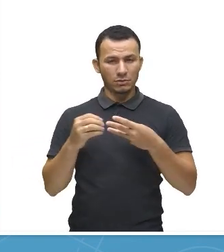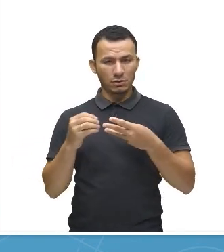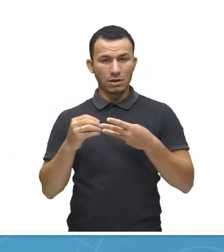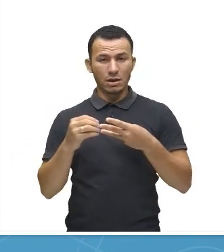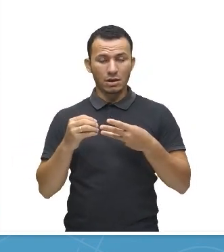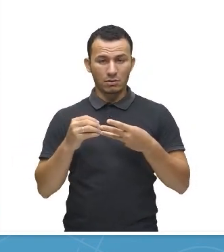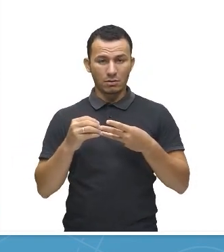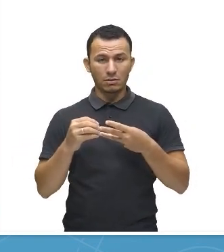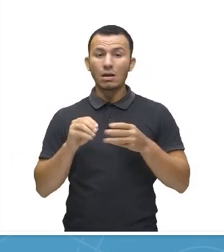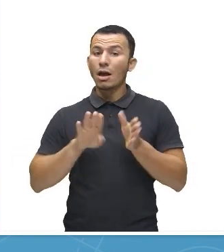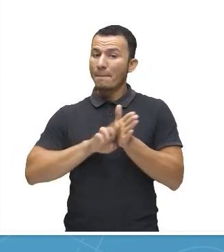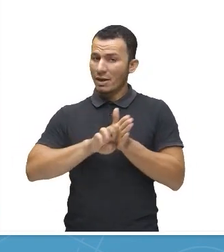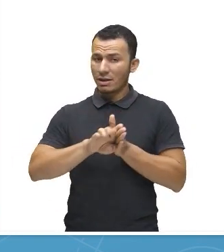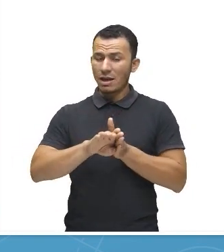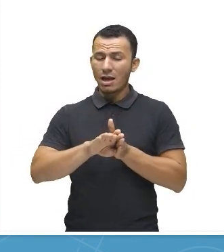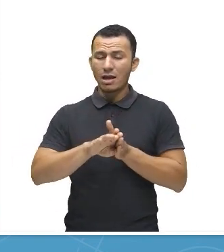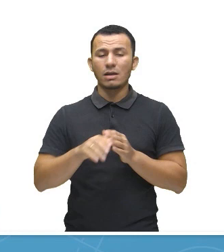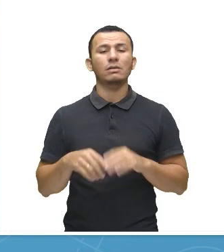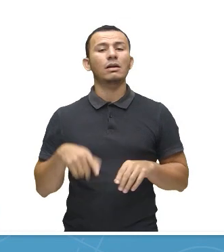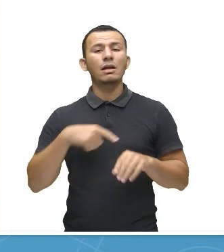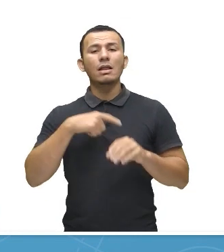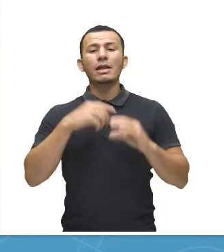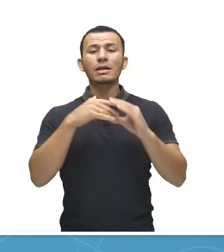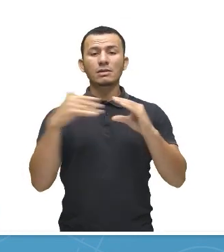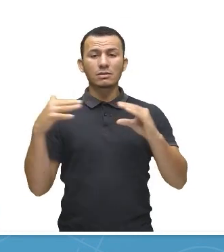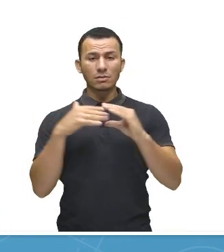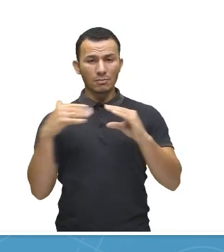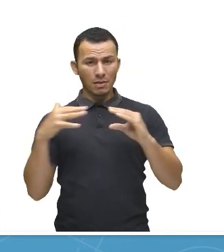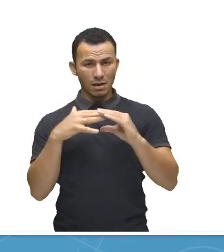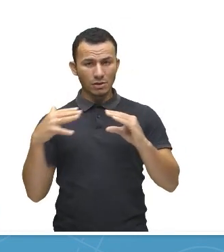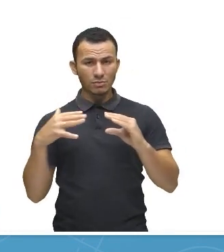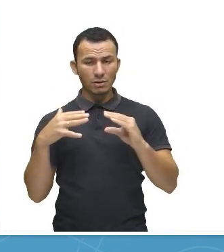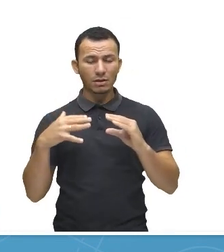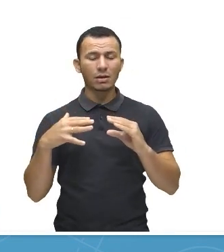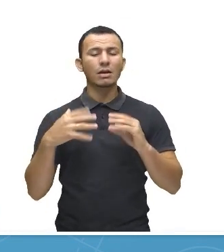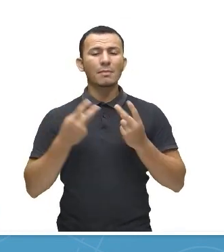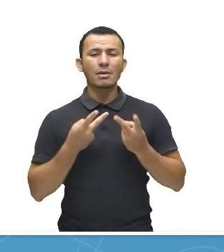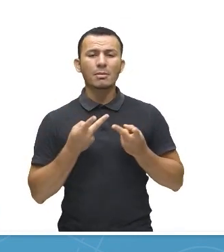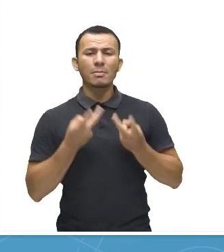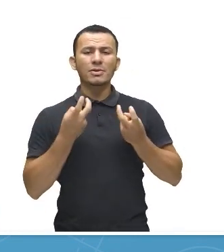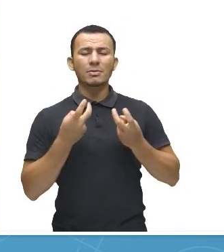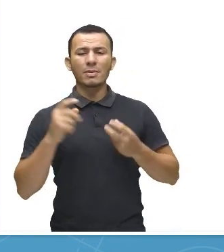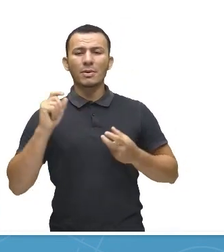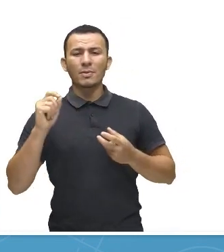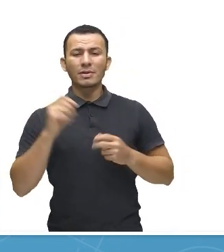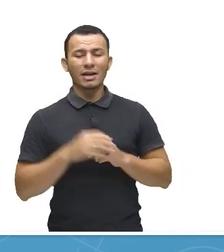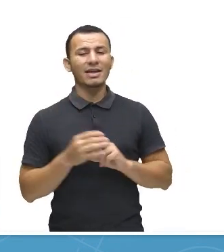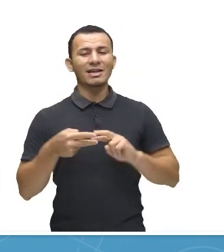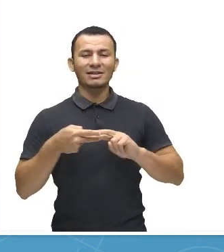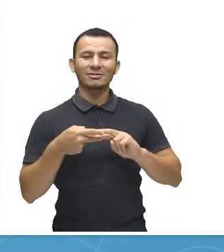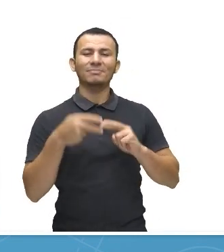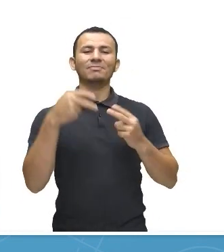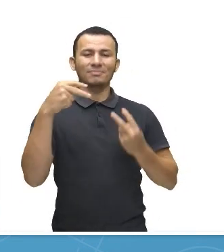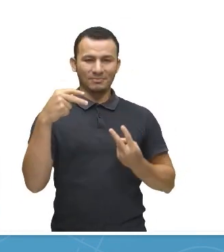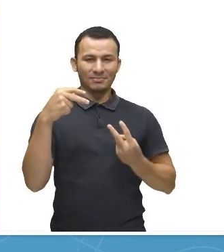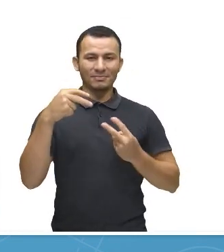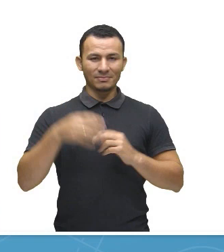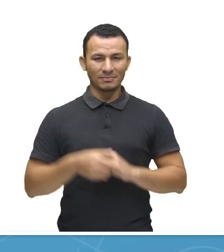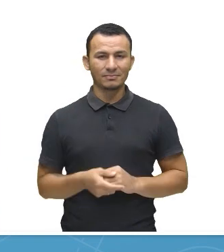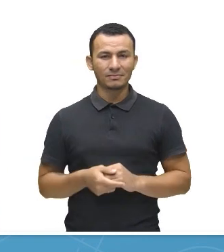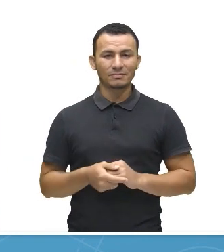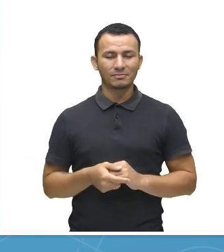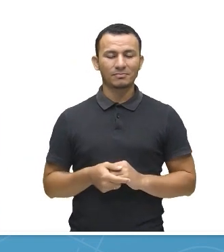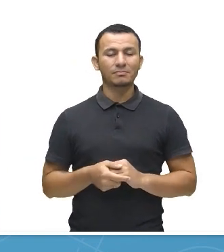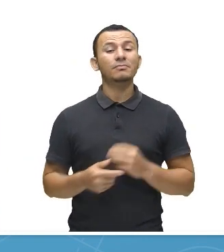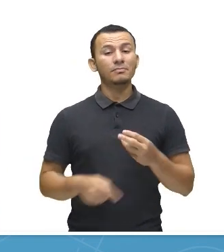pode identificar o citoplasma e você pode identificar aqui, ó, material genético. Então, você